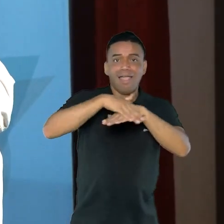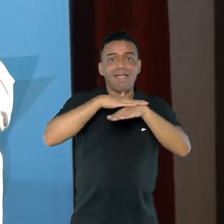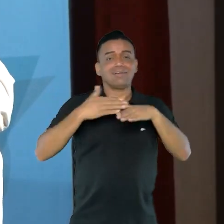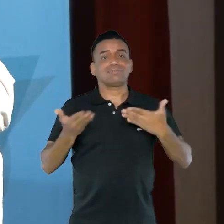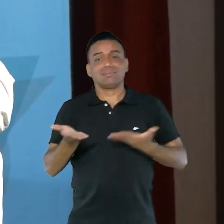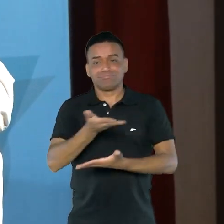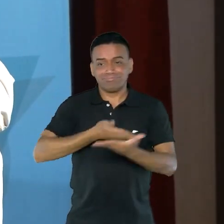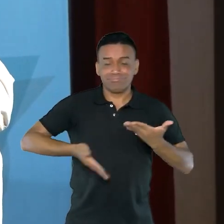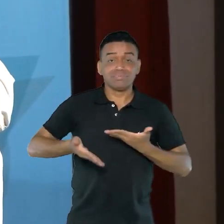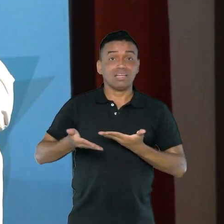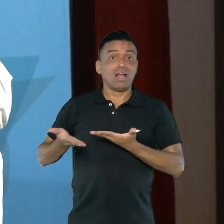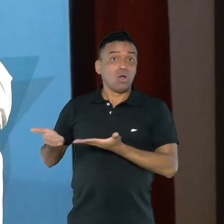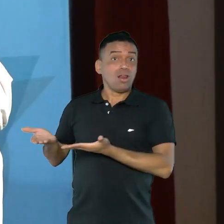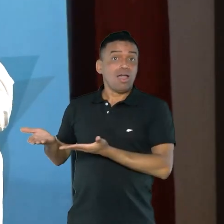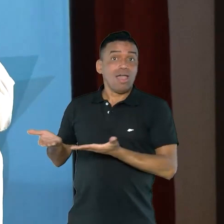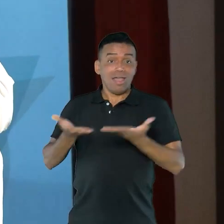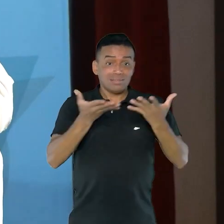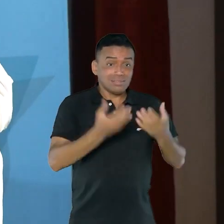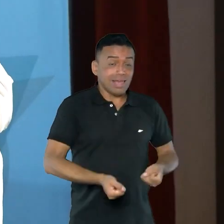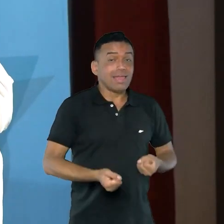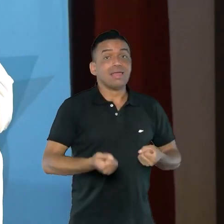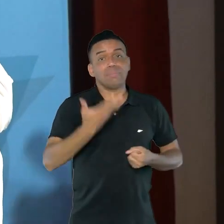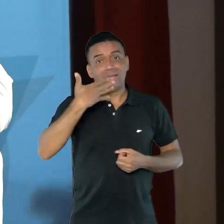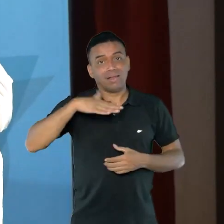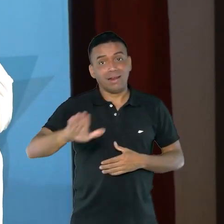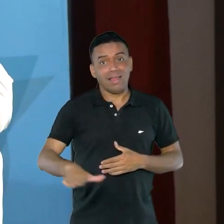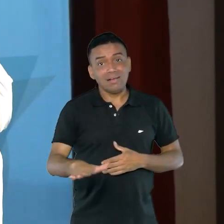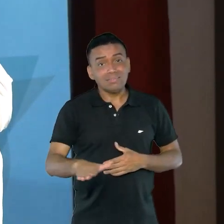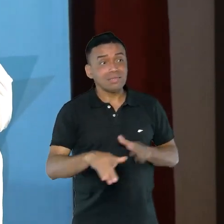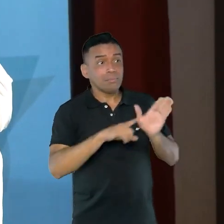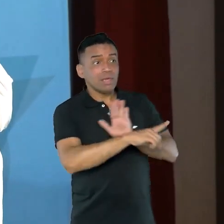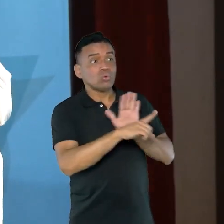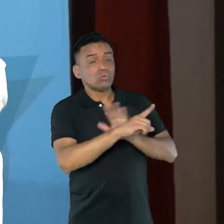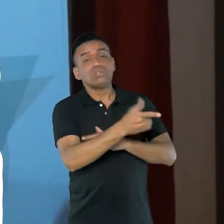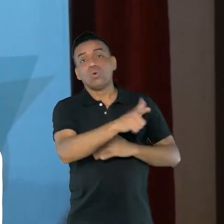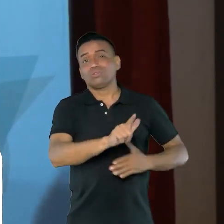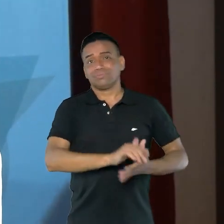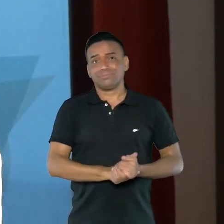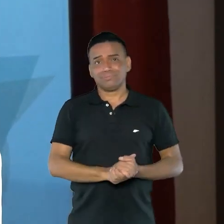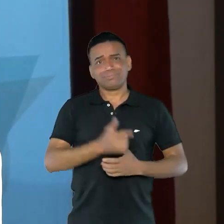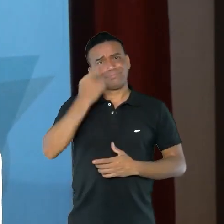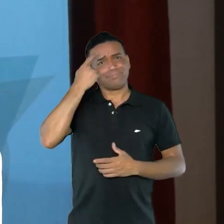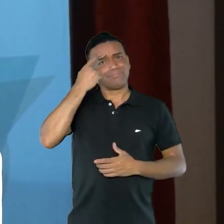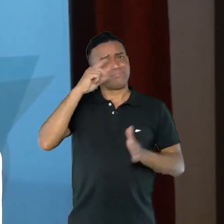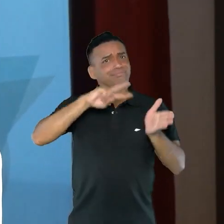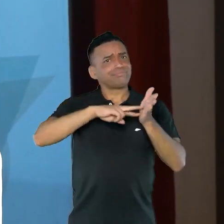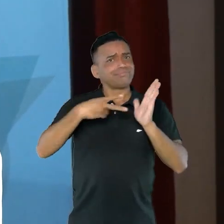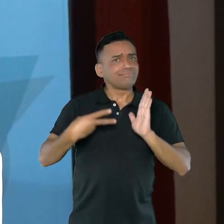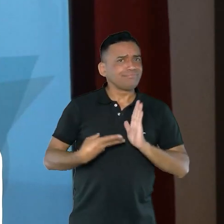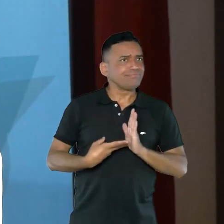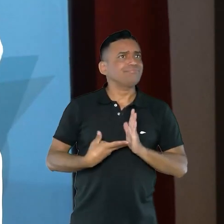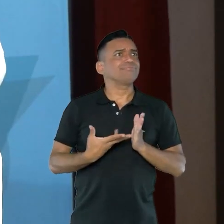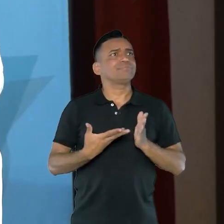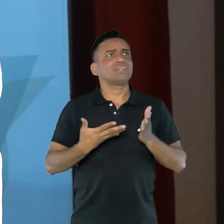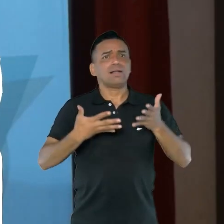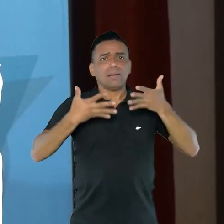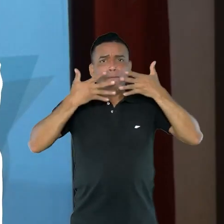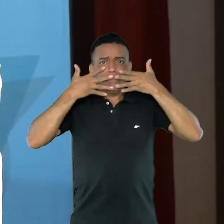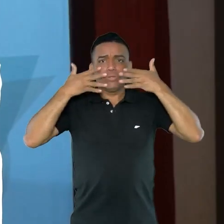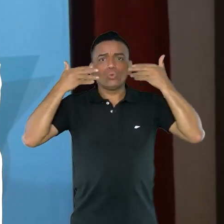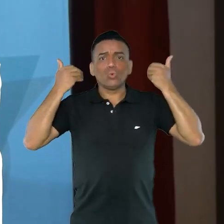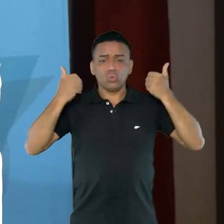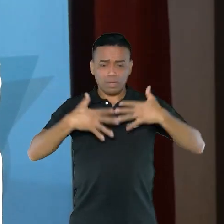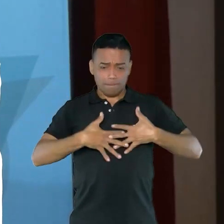recebe as crianças agora, elas já têm feito outras perguntas, assim, de pensar qual que é o significado dessa pintura,